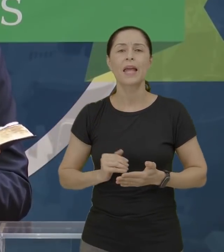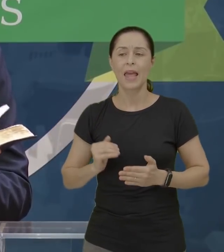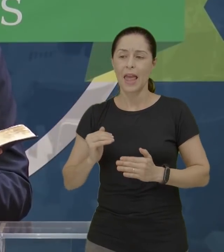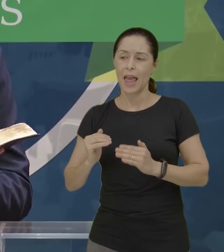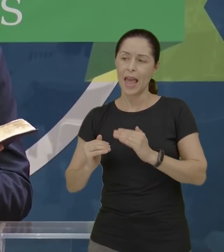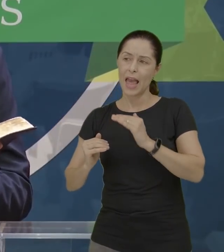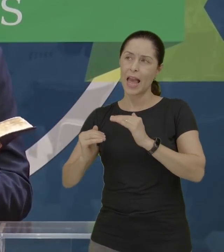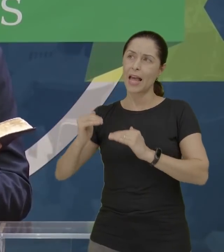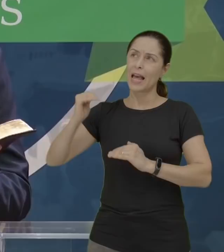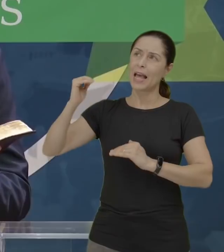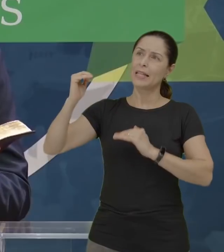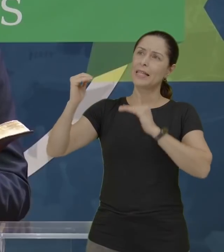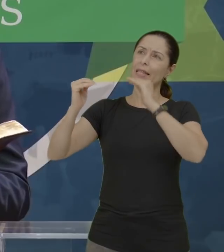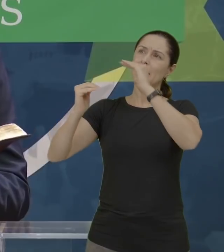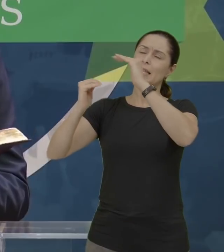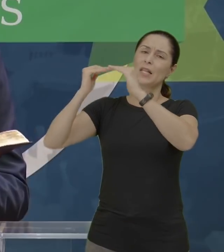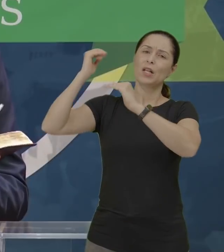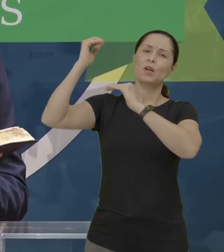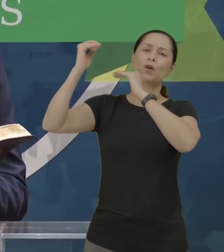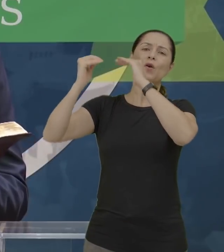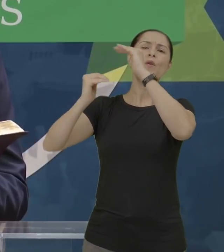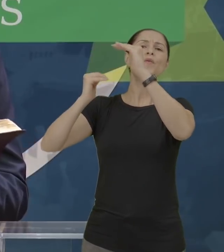aí.